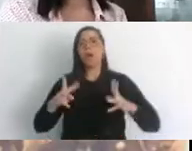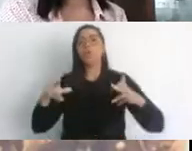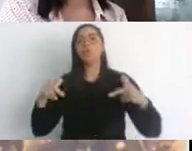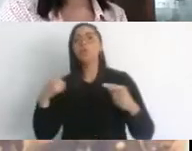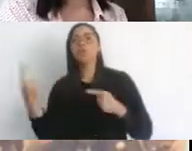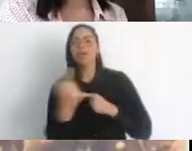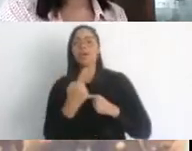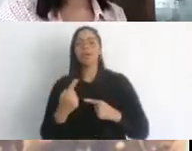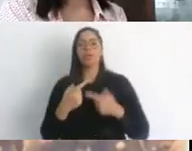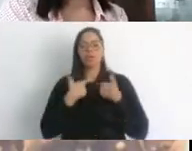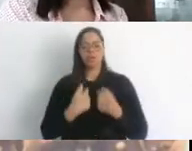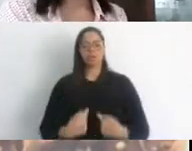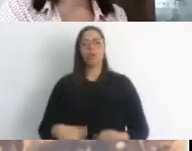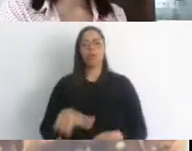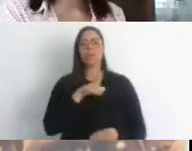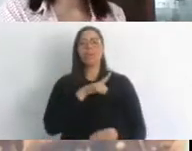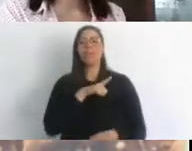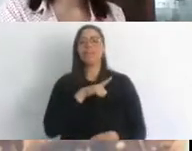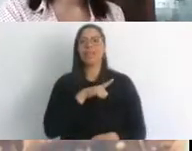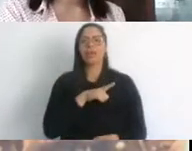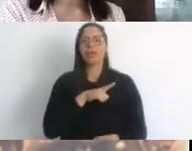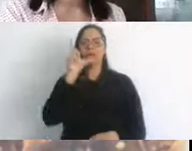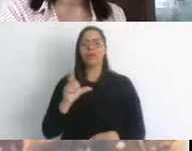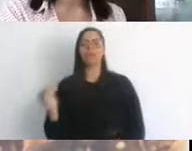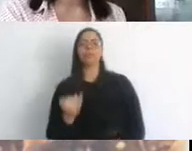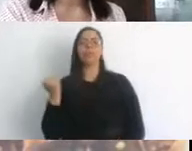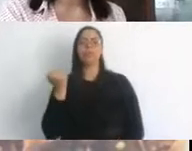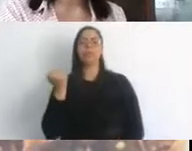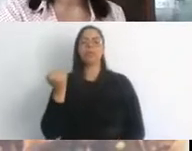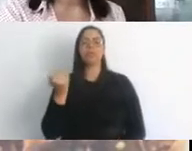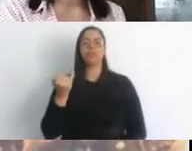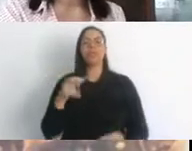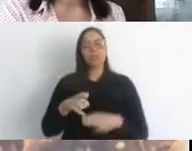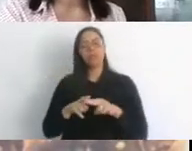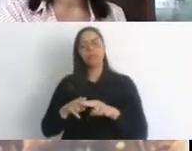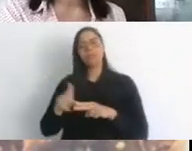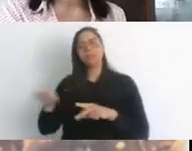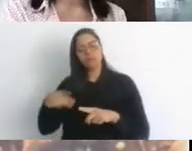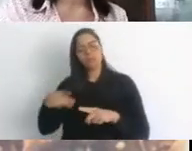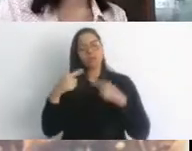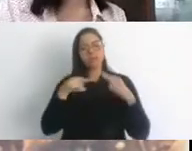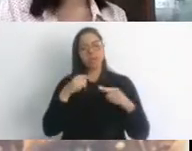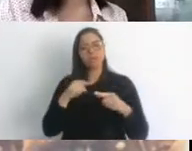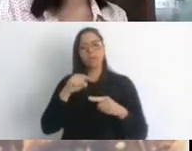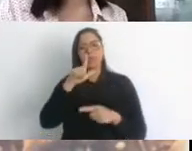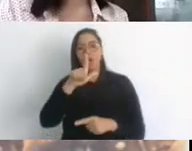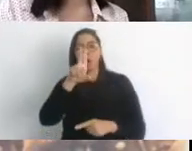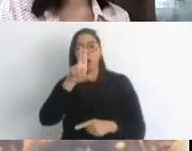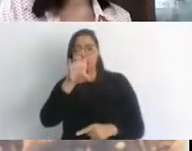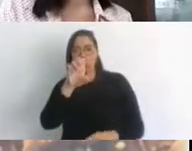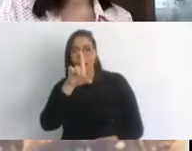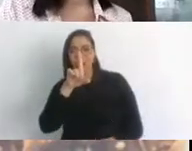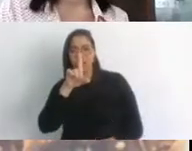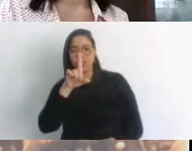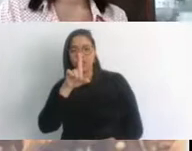corpo de um conta porque tem um conteúdo extremamente importante por isso que eu trouxe essa música porque quando alued não tá falando isso